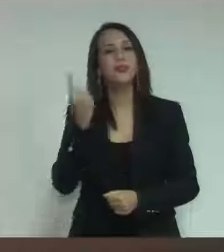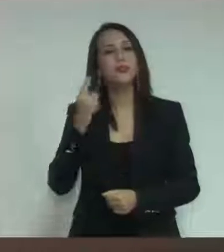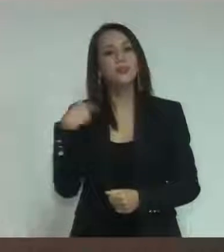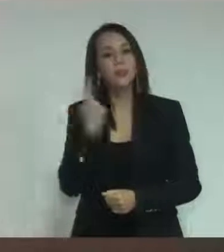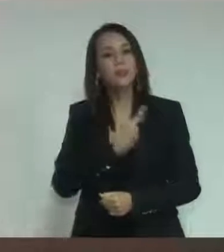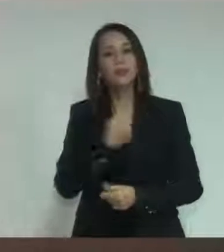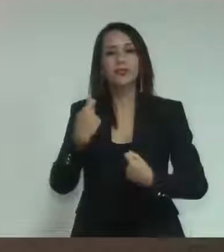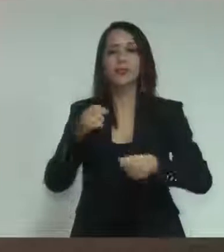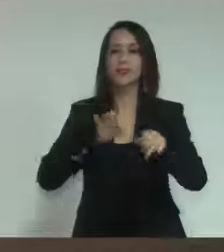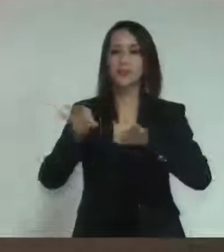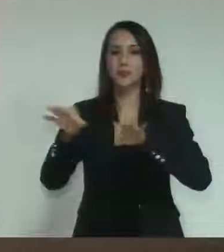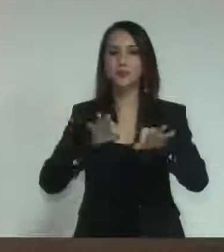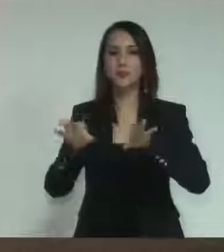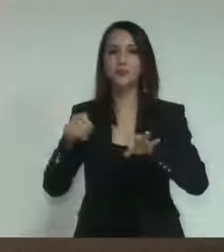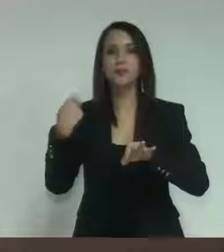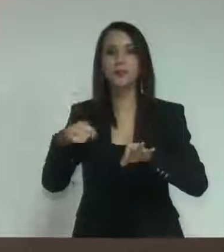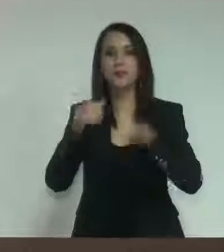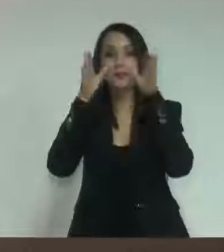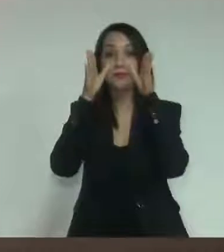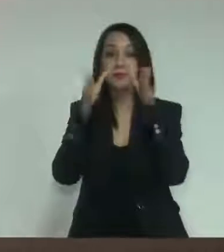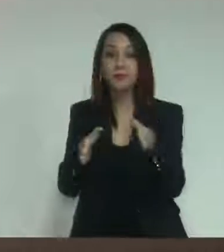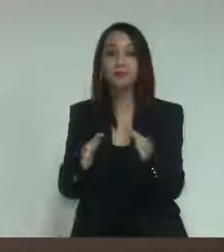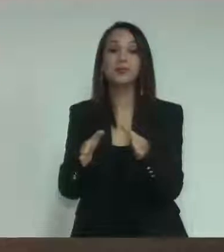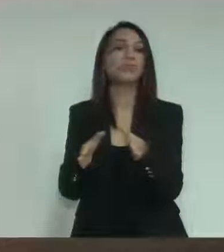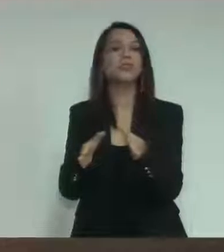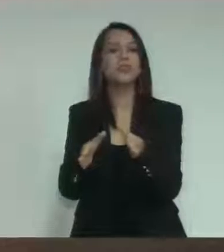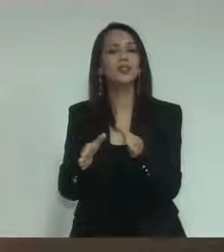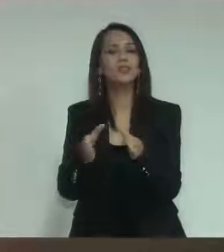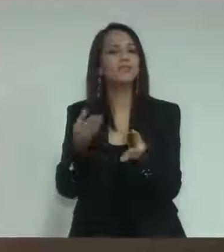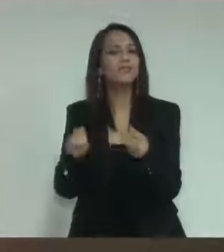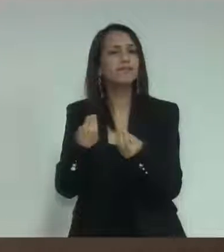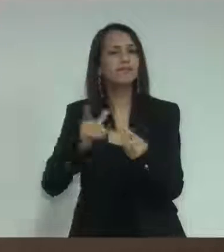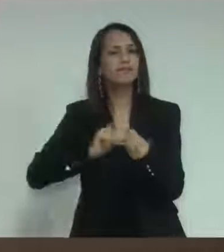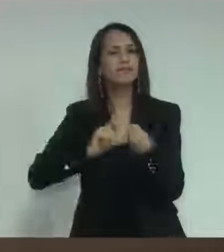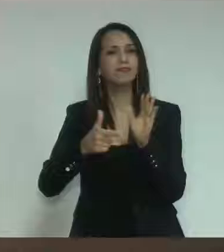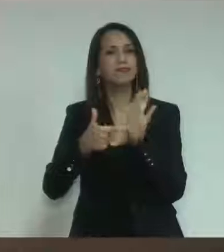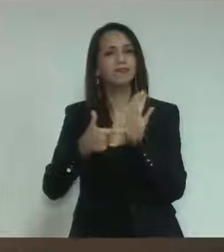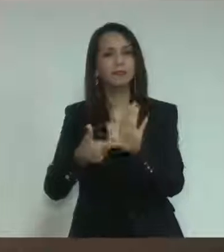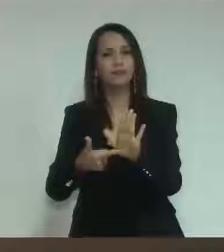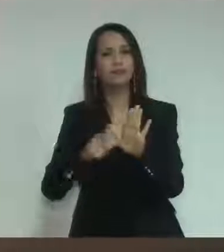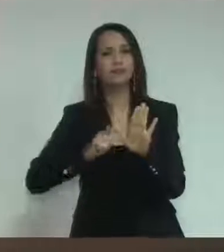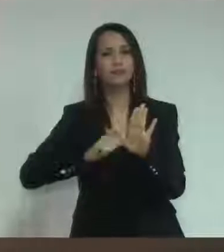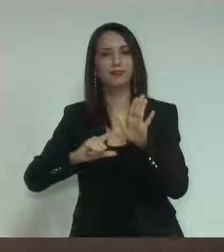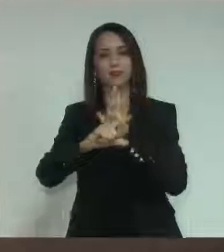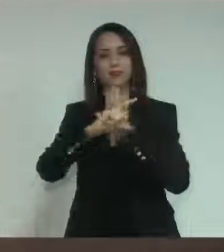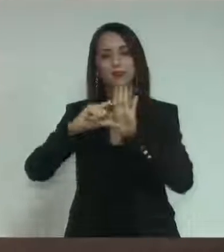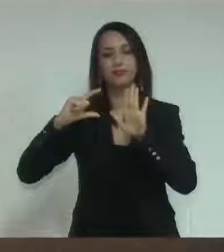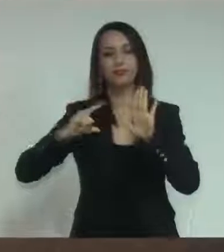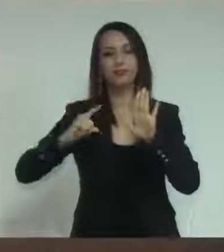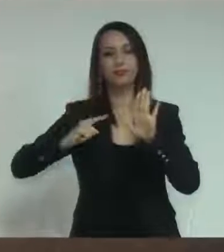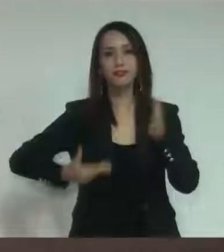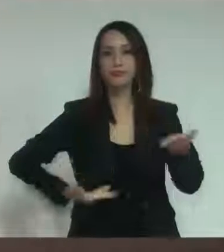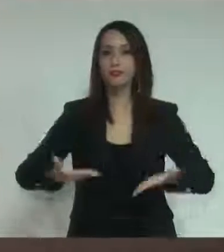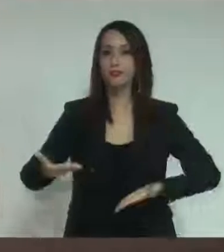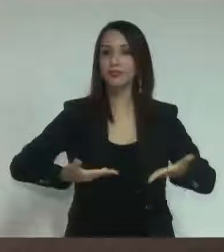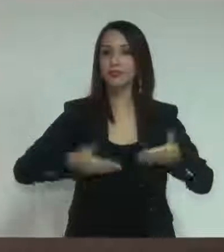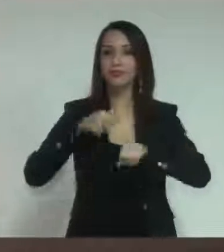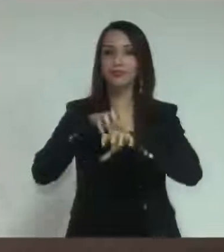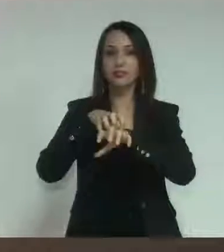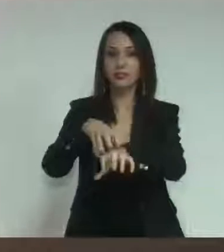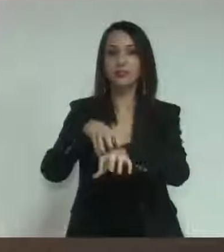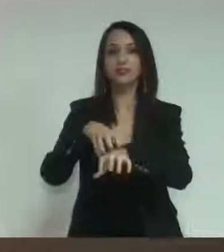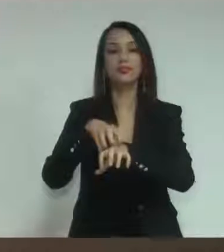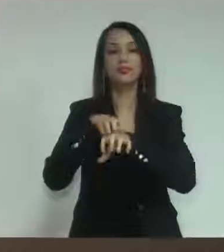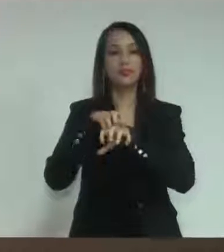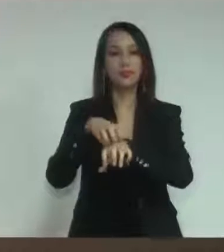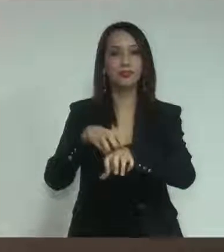esse projeto. O projeto ele precisa ser específico. Quando ele diz serviços de transporte, ele deixa bem claro que